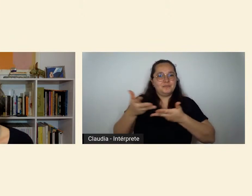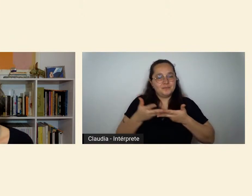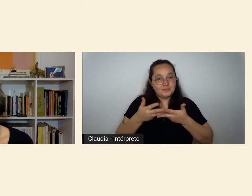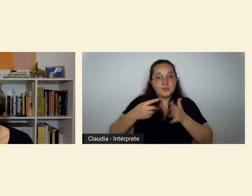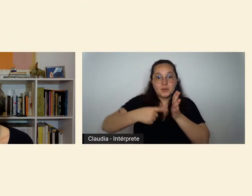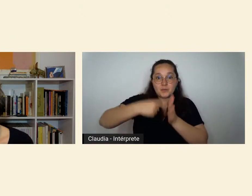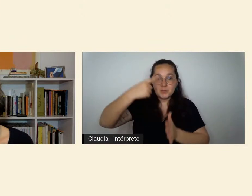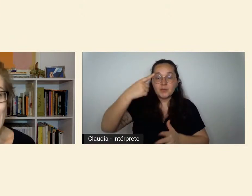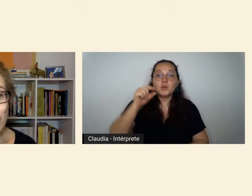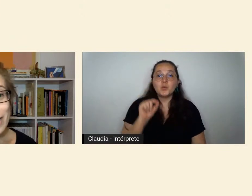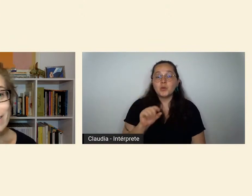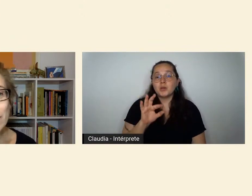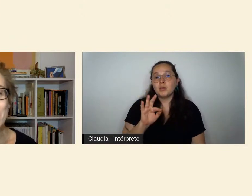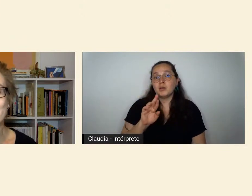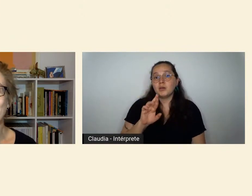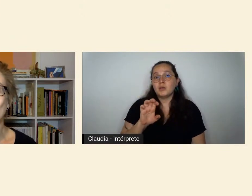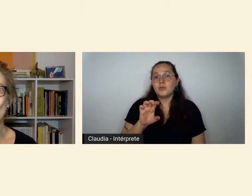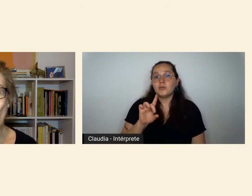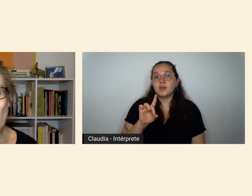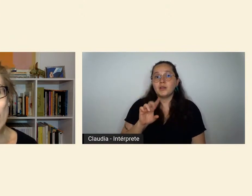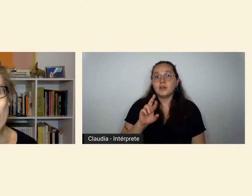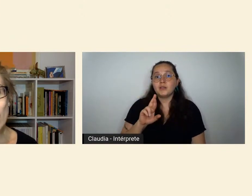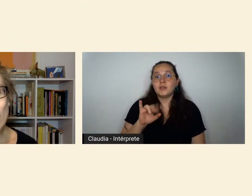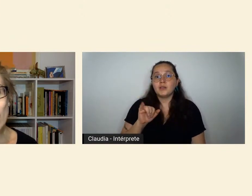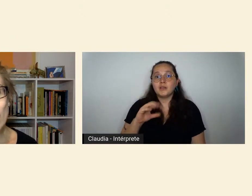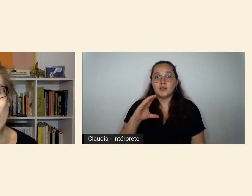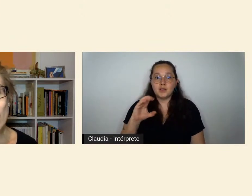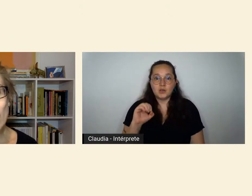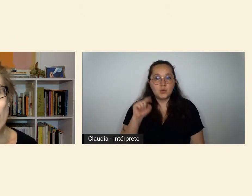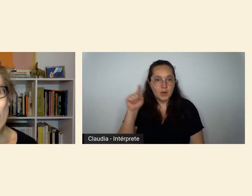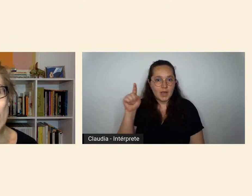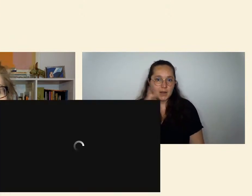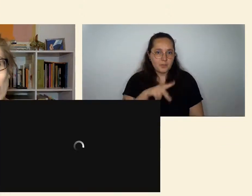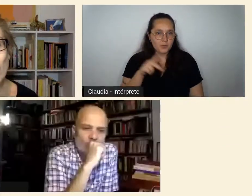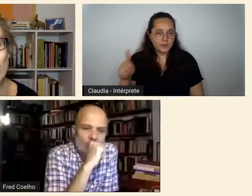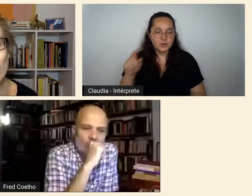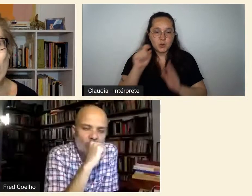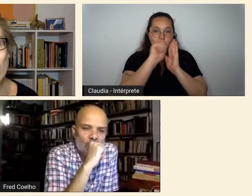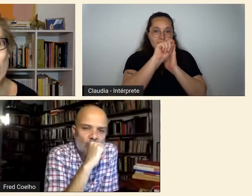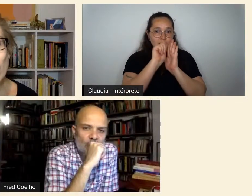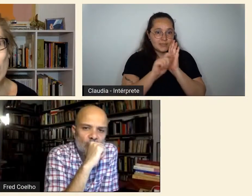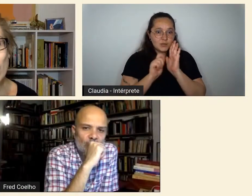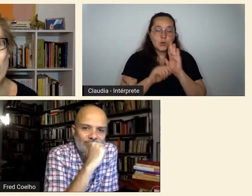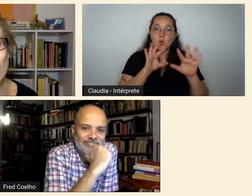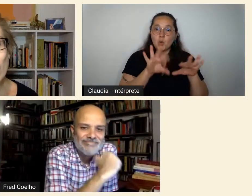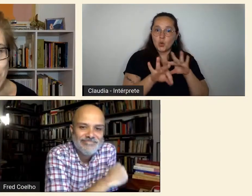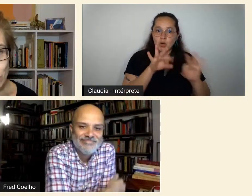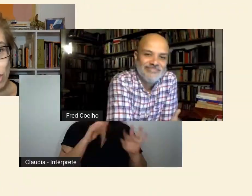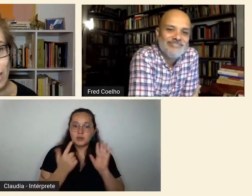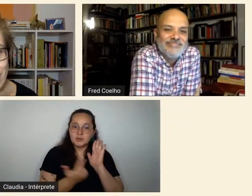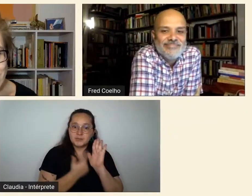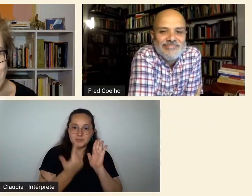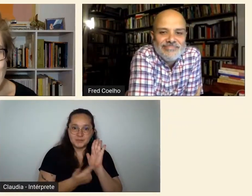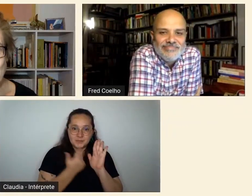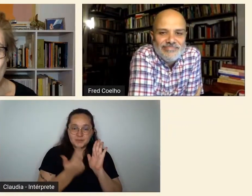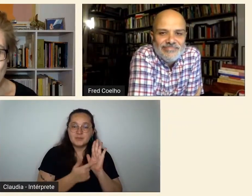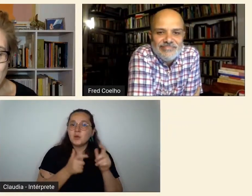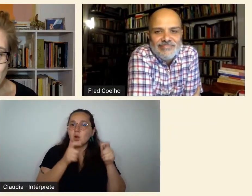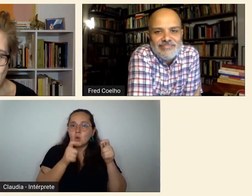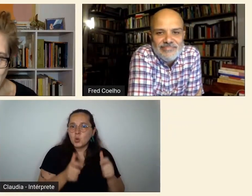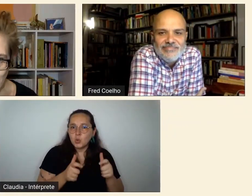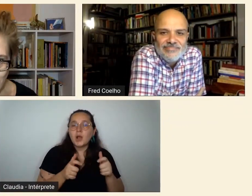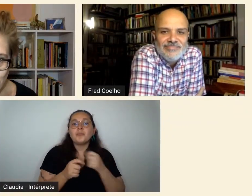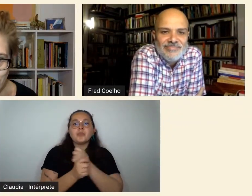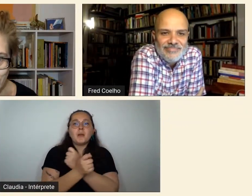o professor Frederico Coelho, que é também escritor, curador e professor de literatura no Departamento de Letras da